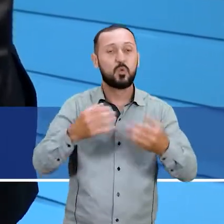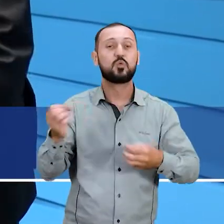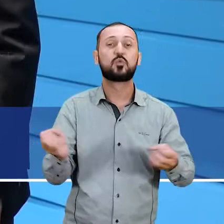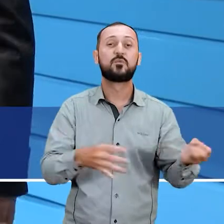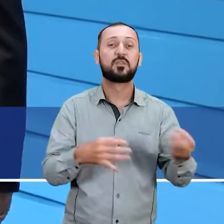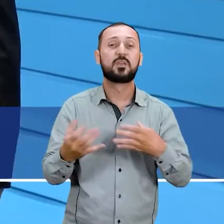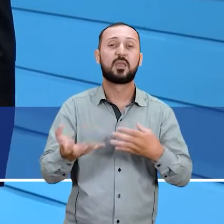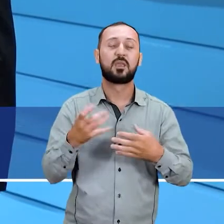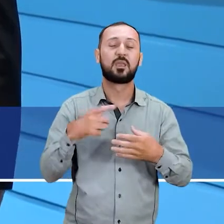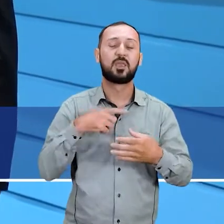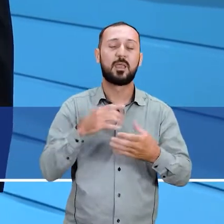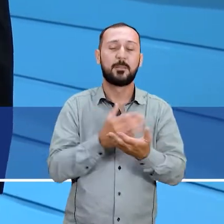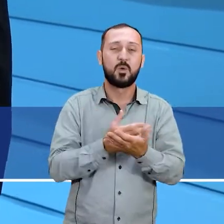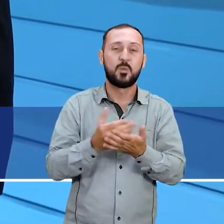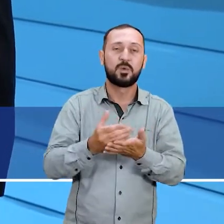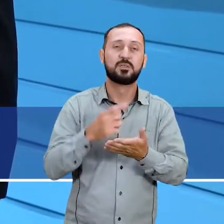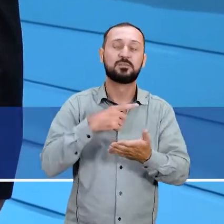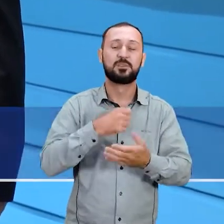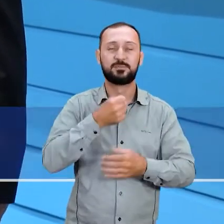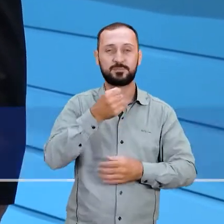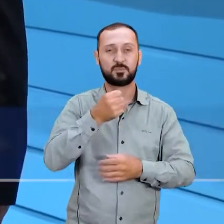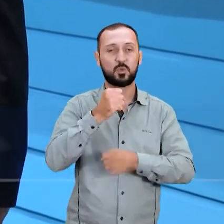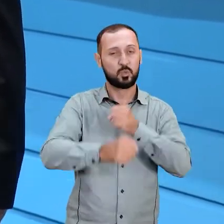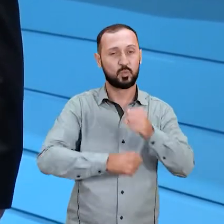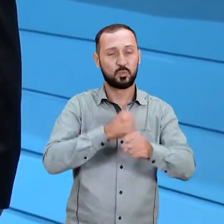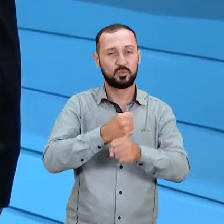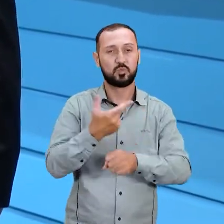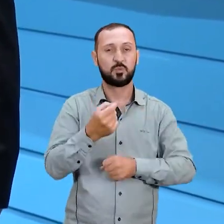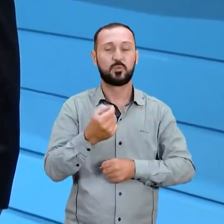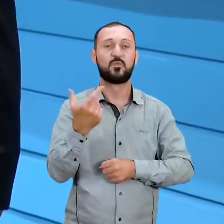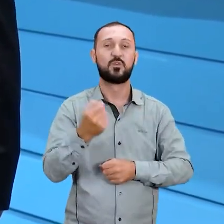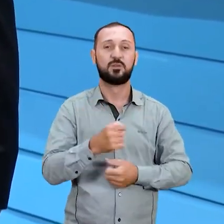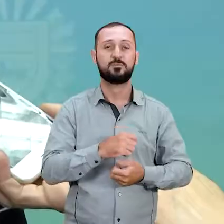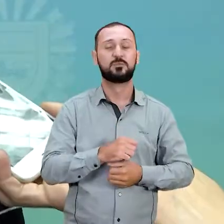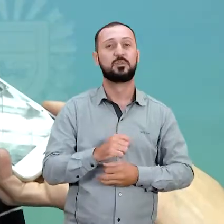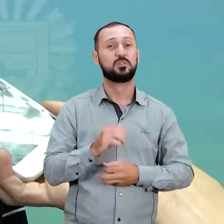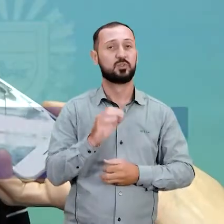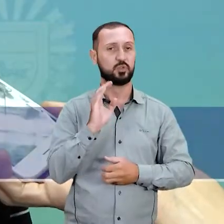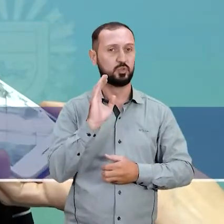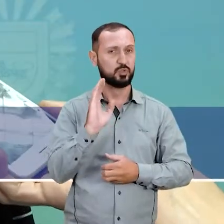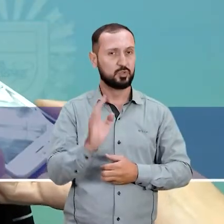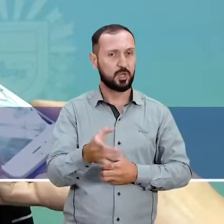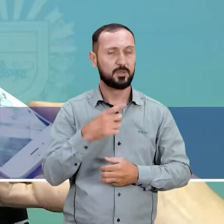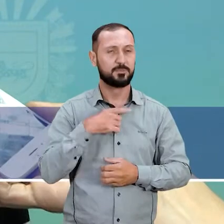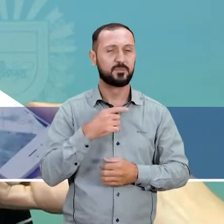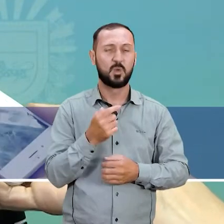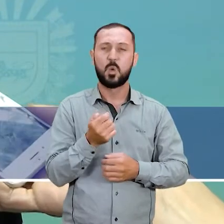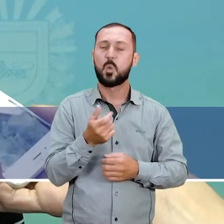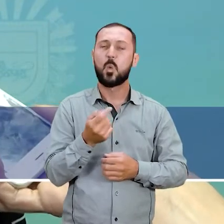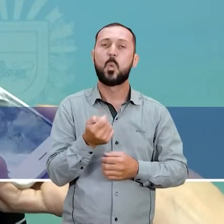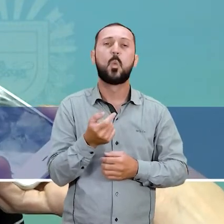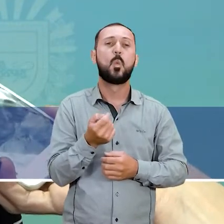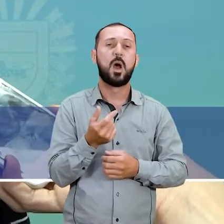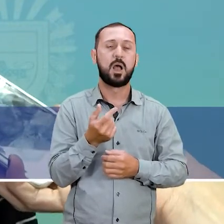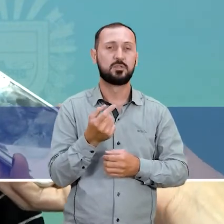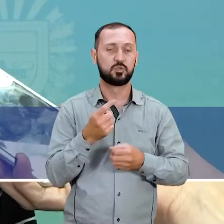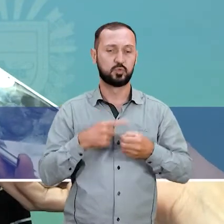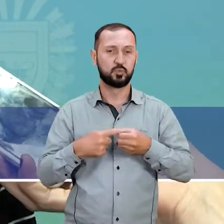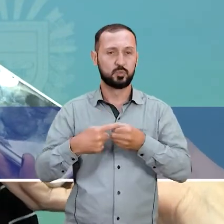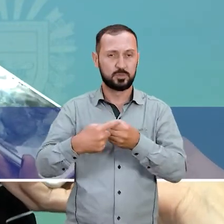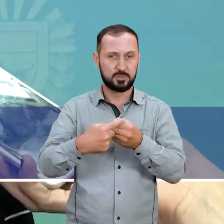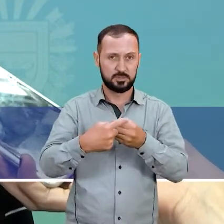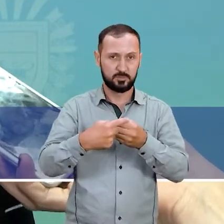pretende trazer para esse braço da comunicação legislativa em 2020. Já estamos em quase todos